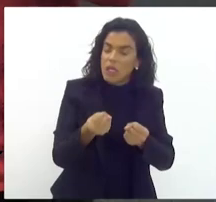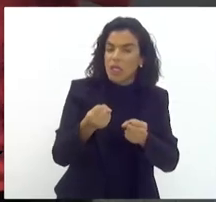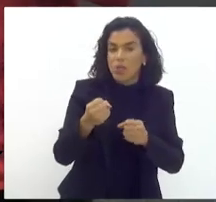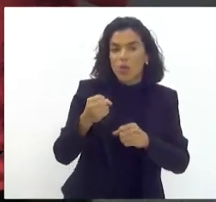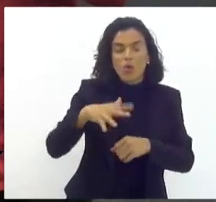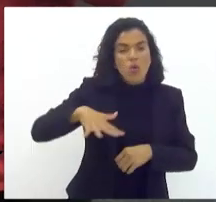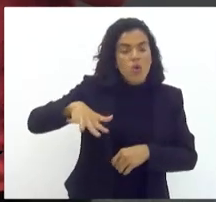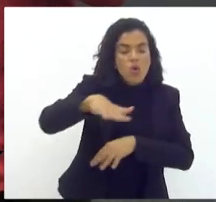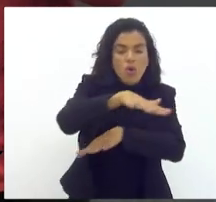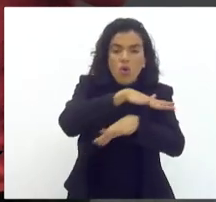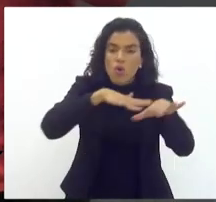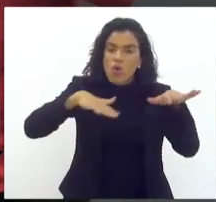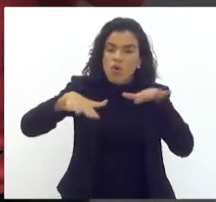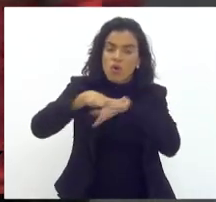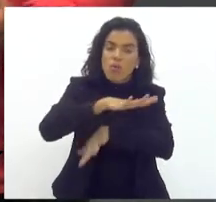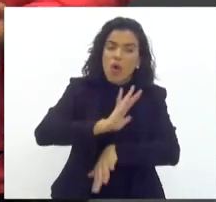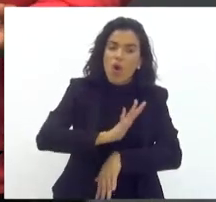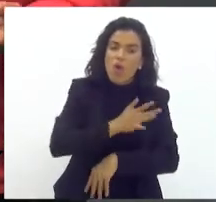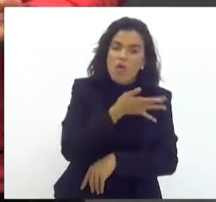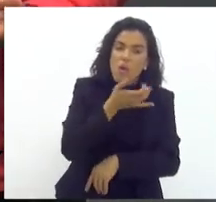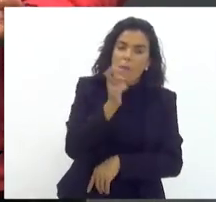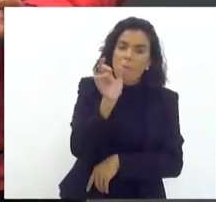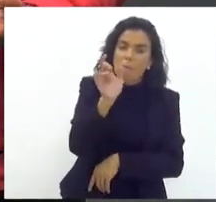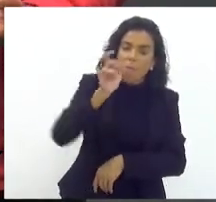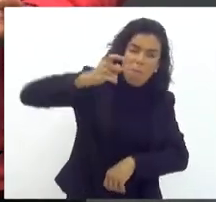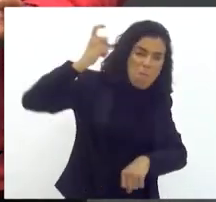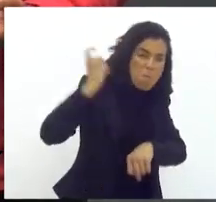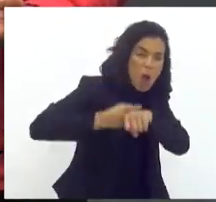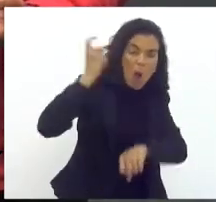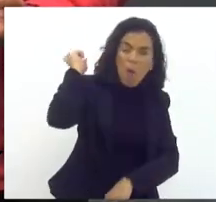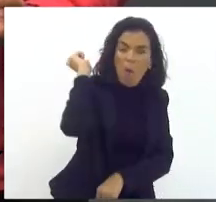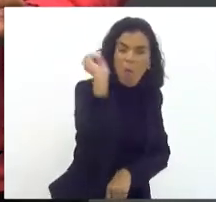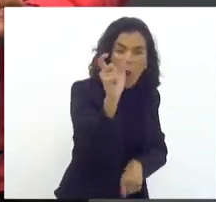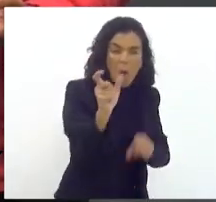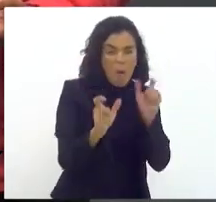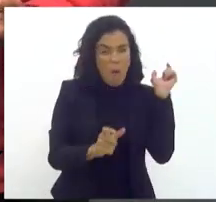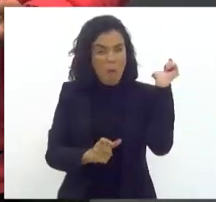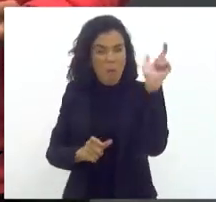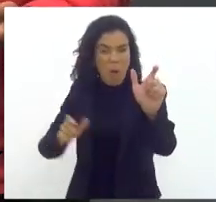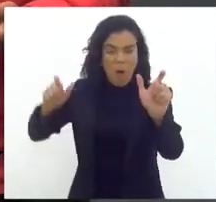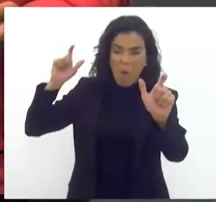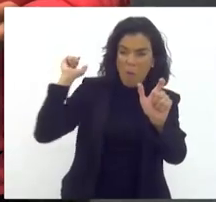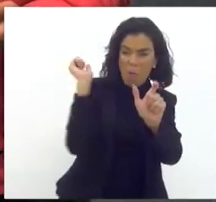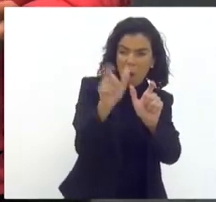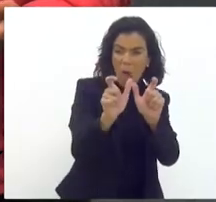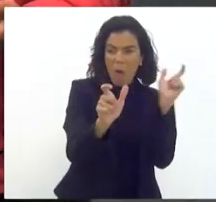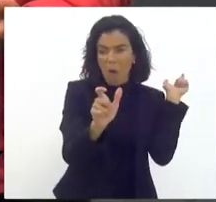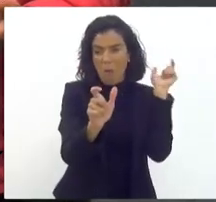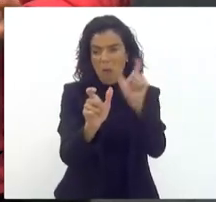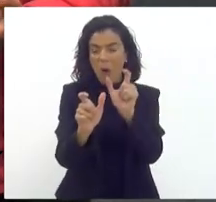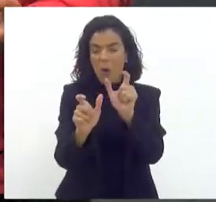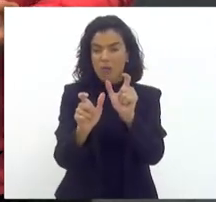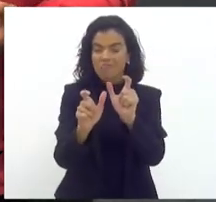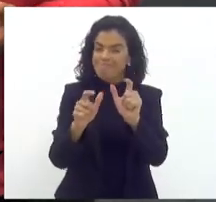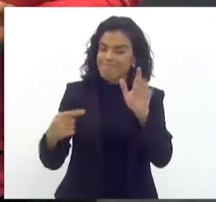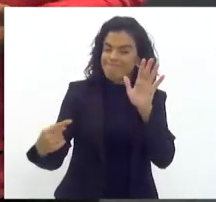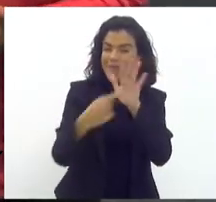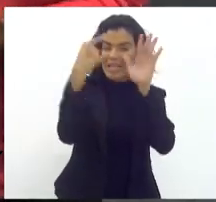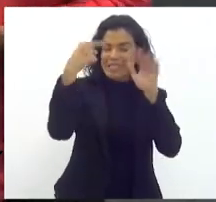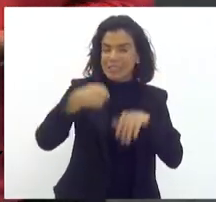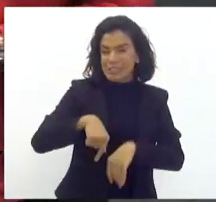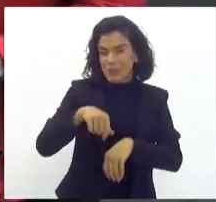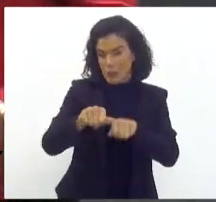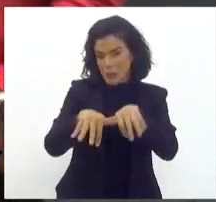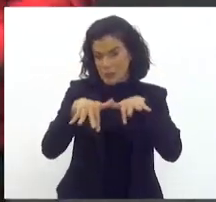desrespeito de palavras duras de referências desrespeitosas também atingirem o nosso plenário